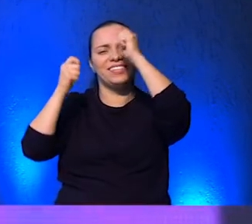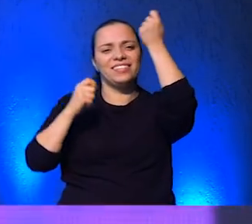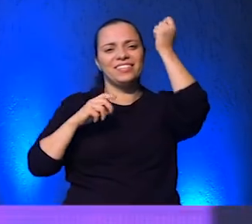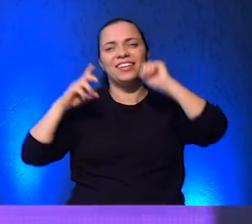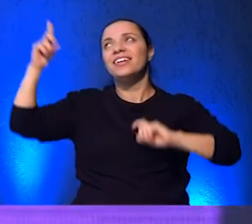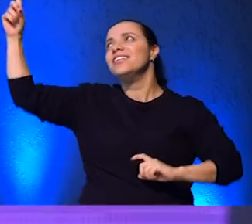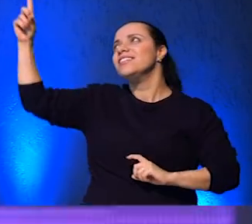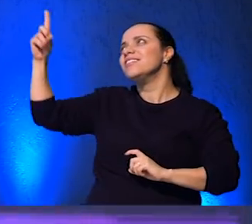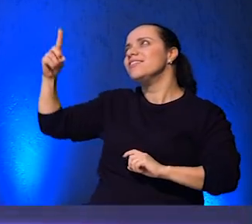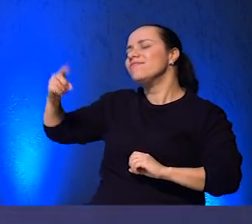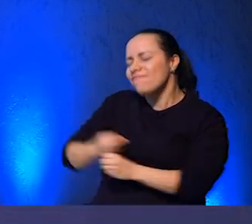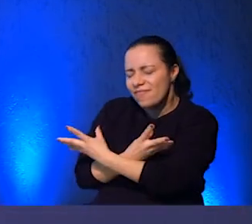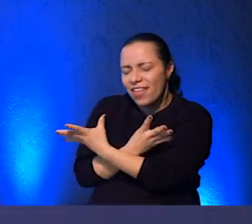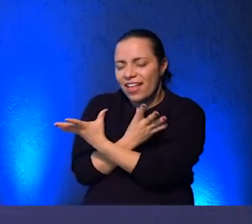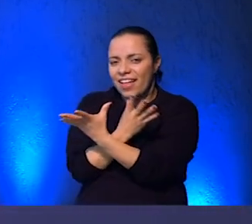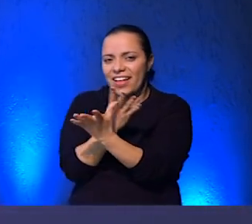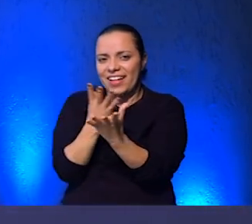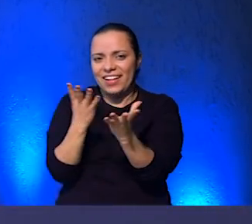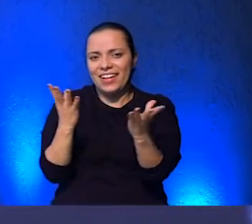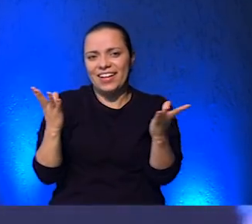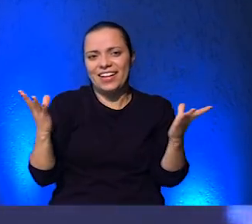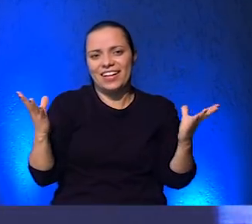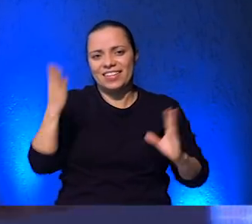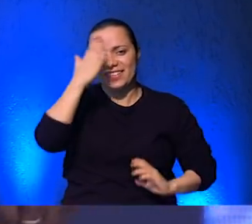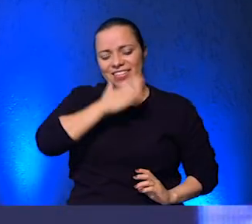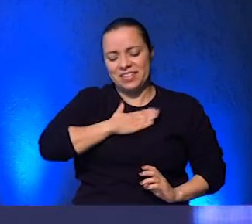deus do impossível